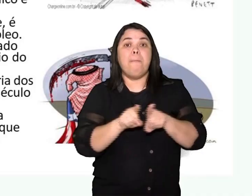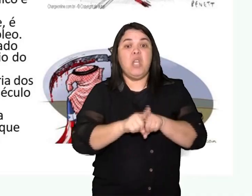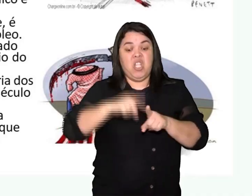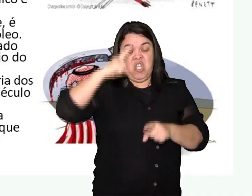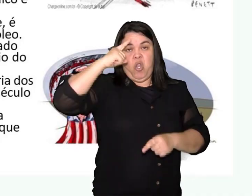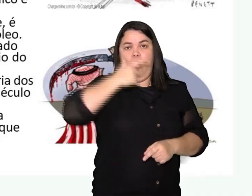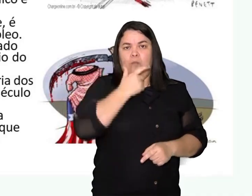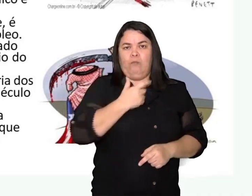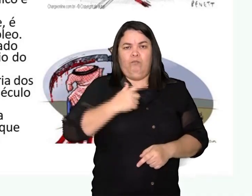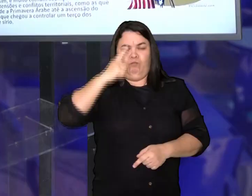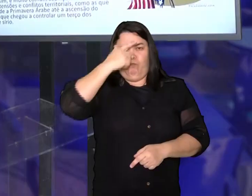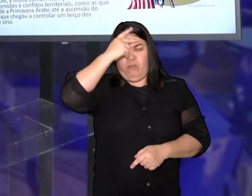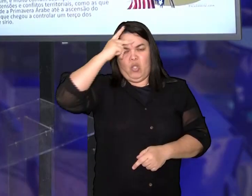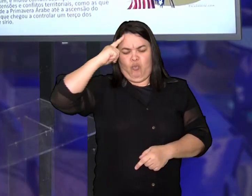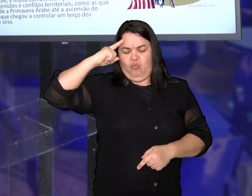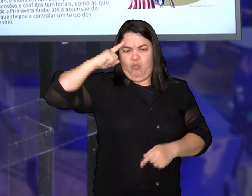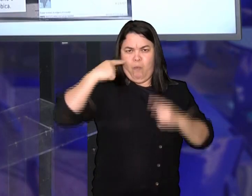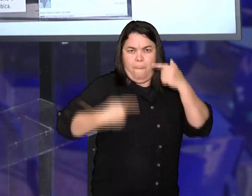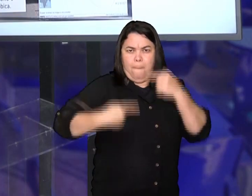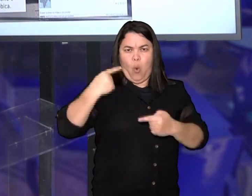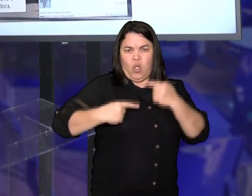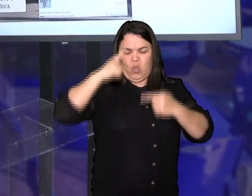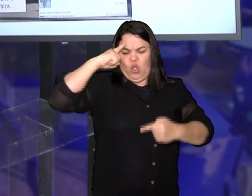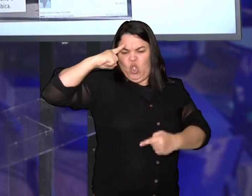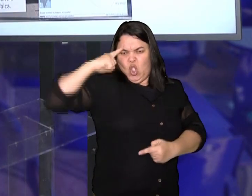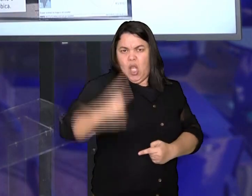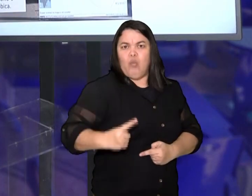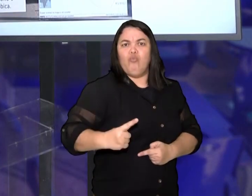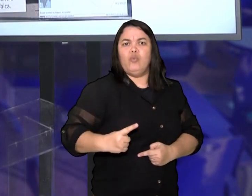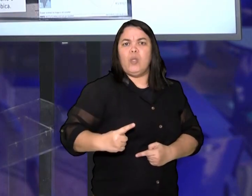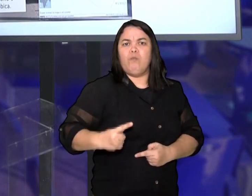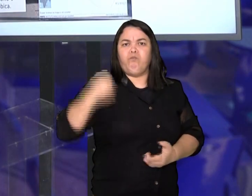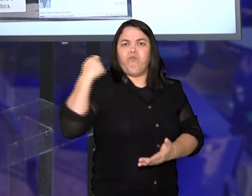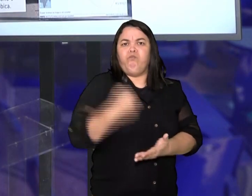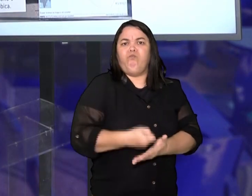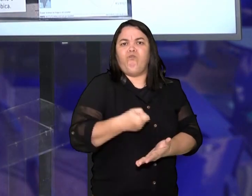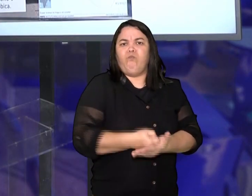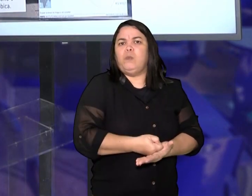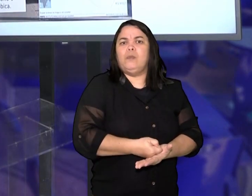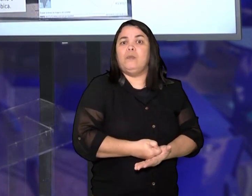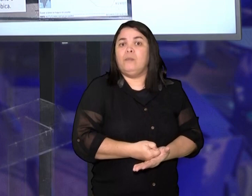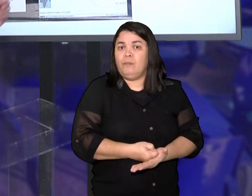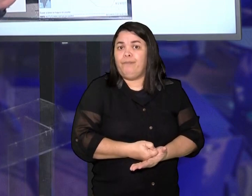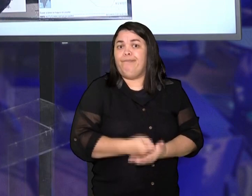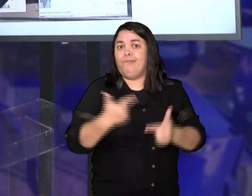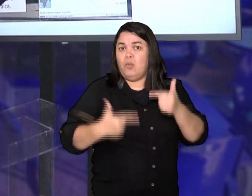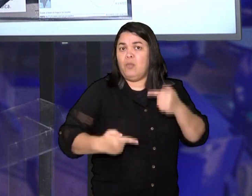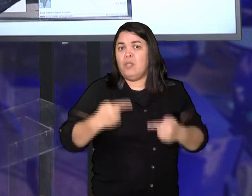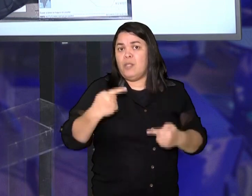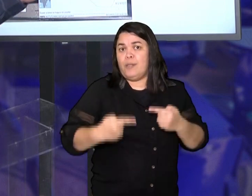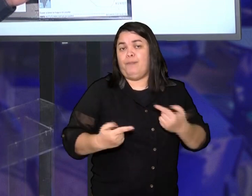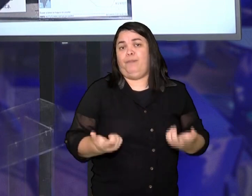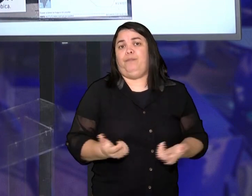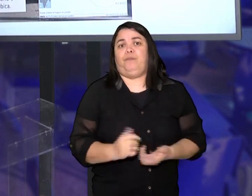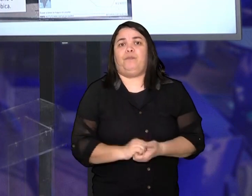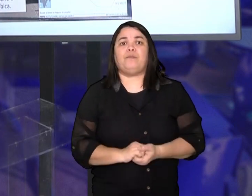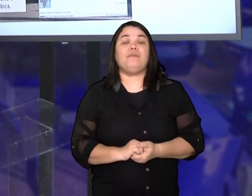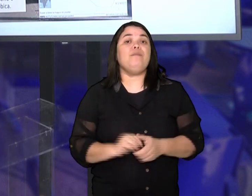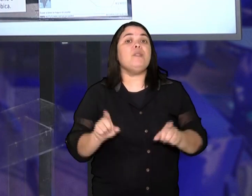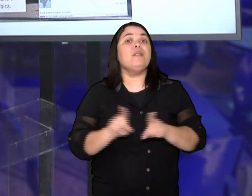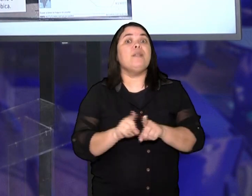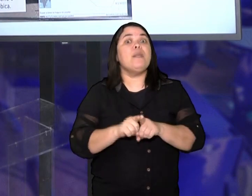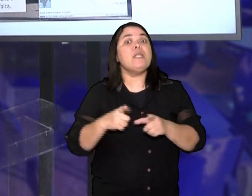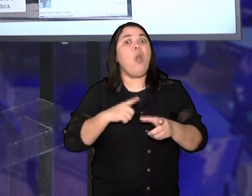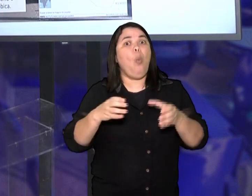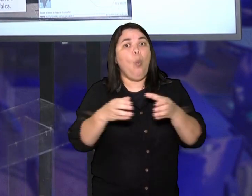Você tem também perseguições políticas. E para piorar a situação, você tem na Síria um grupo que é